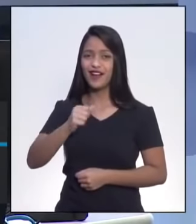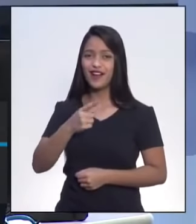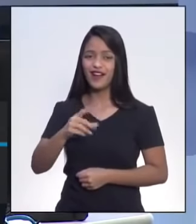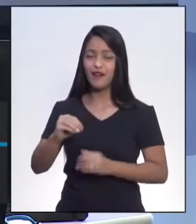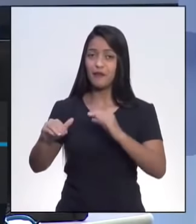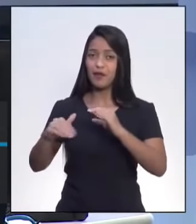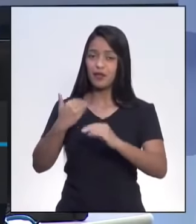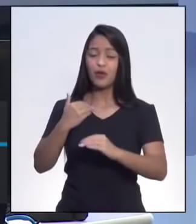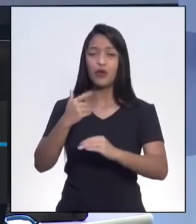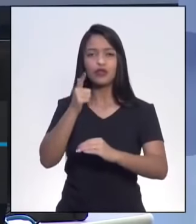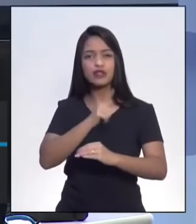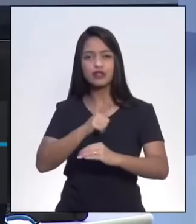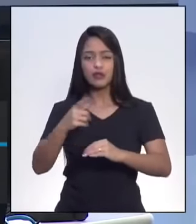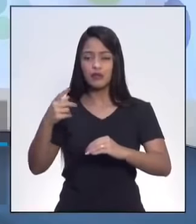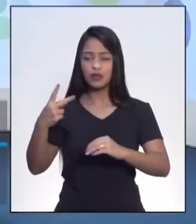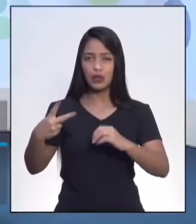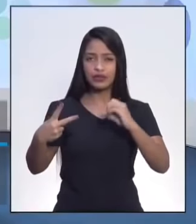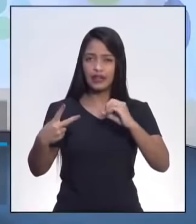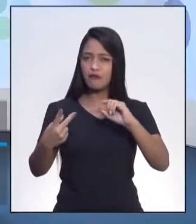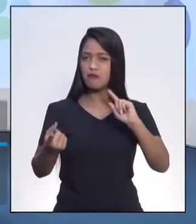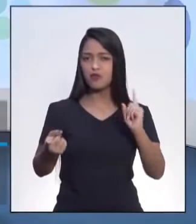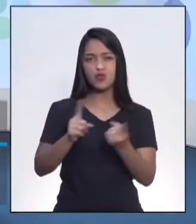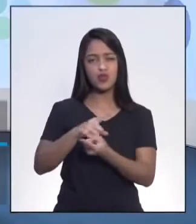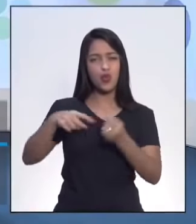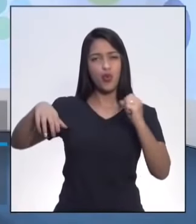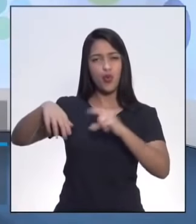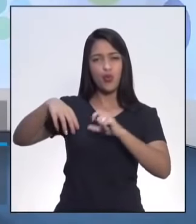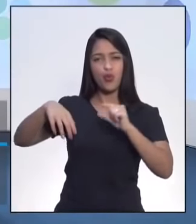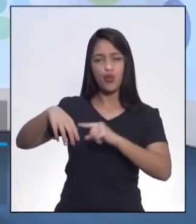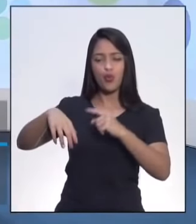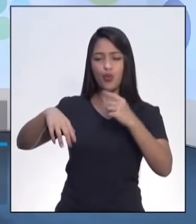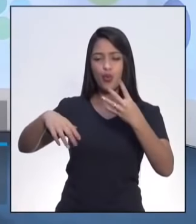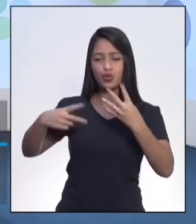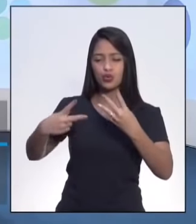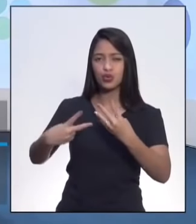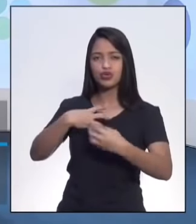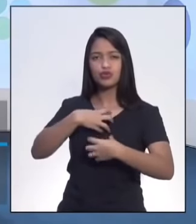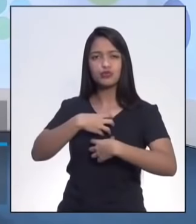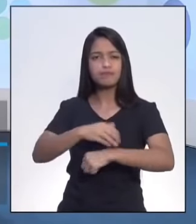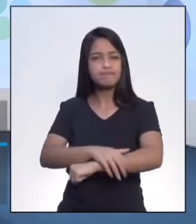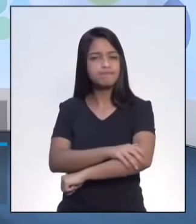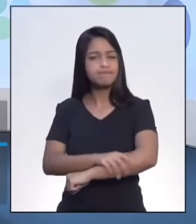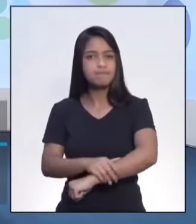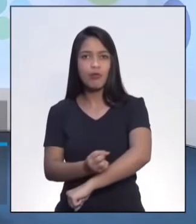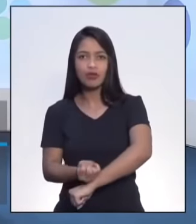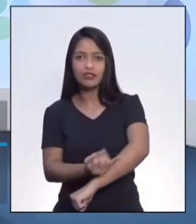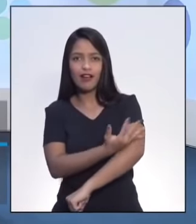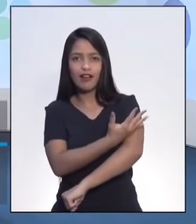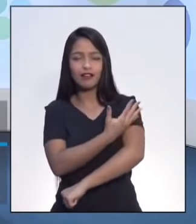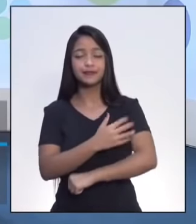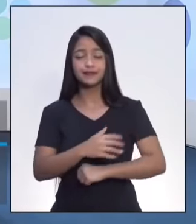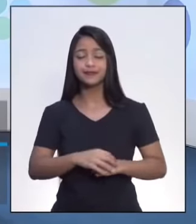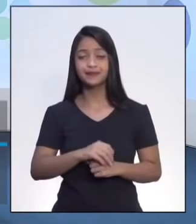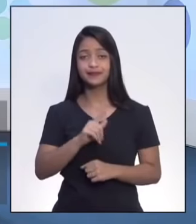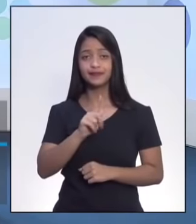emocionante. Emocionante. Kaique. Maria Cecília, deve ser também. Guilherme colocou sensacional, texto 2. Isso a gente coloca pra